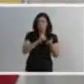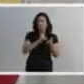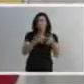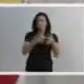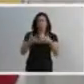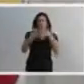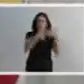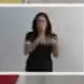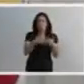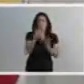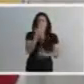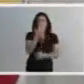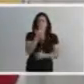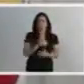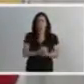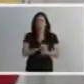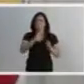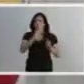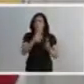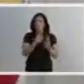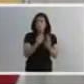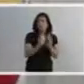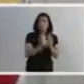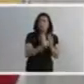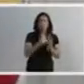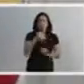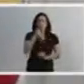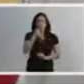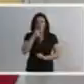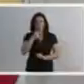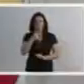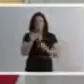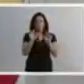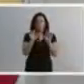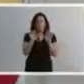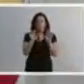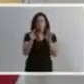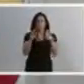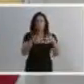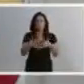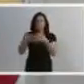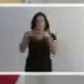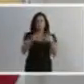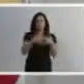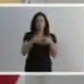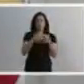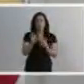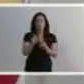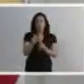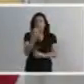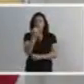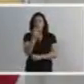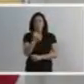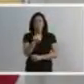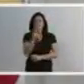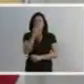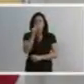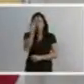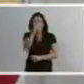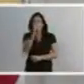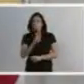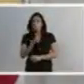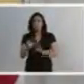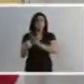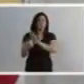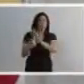que incluímos o a semana do futuro com o intuito de dar visibilidade a todo o país e se encontra com